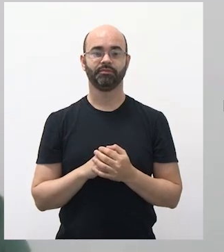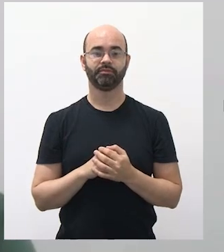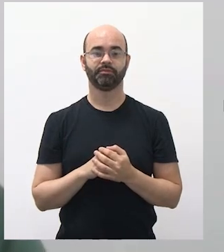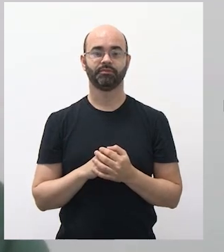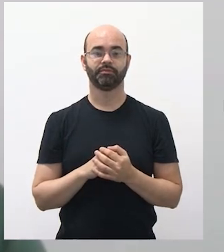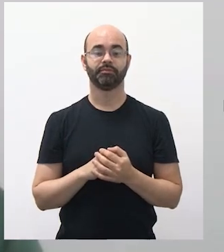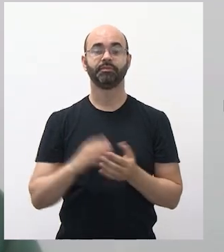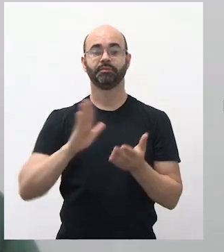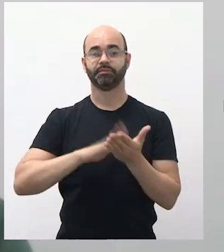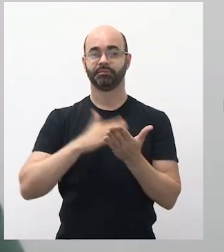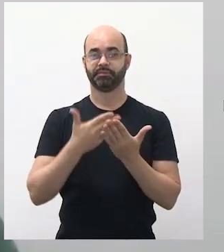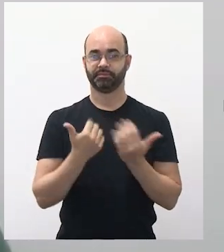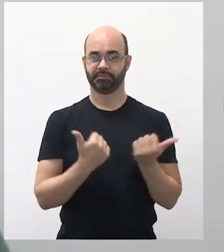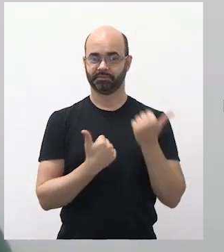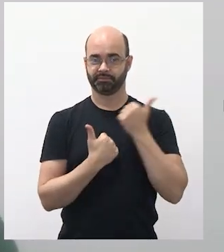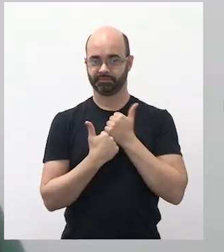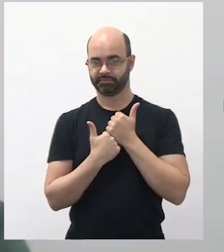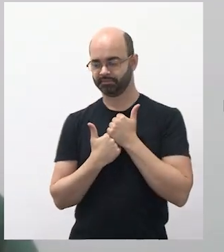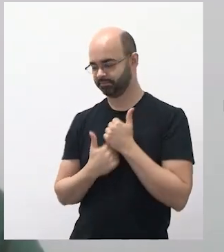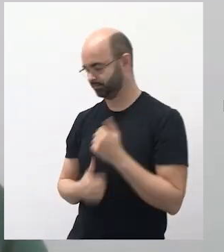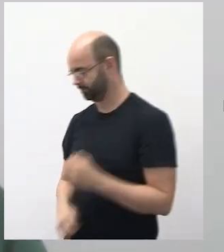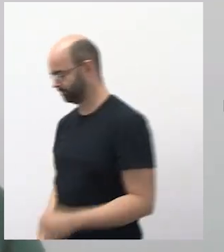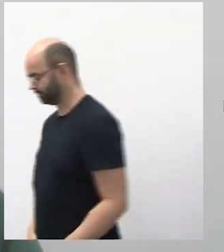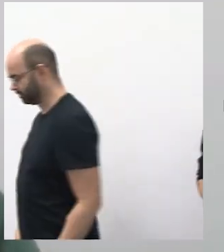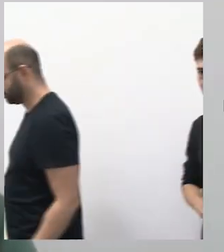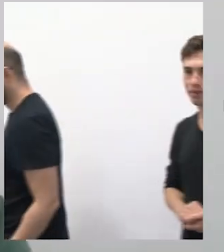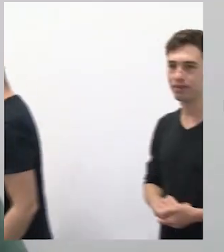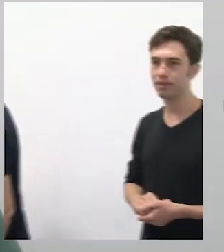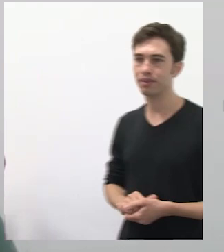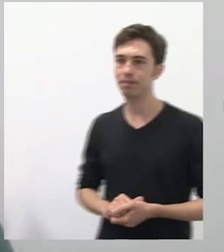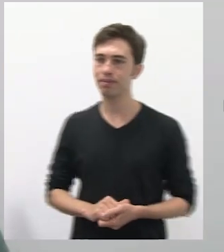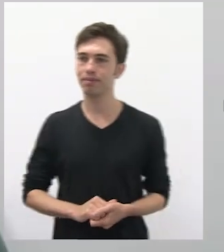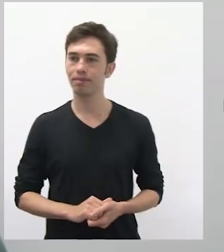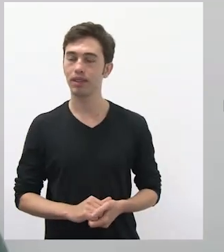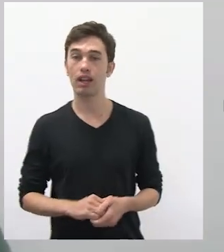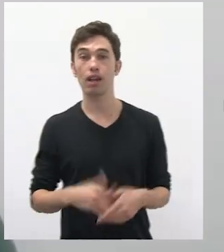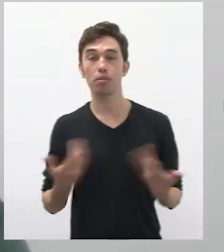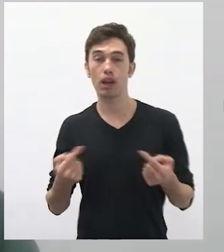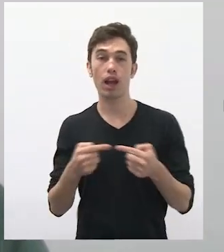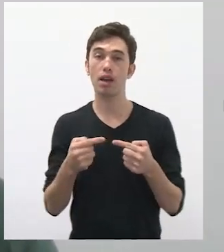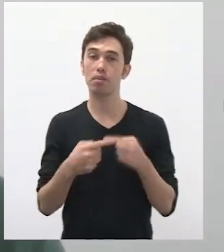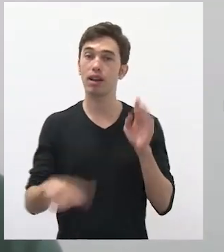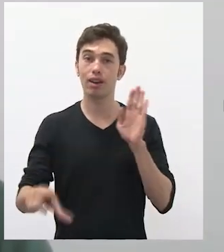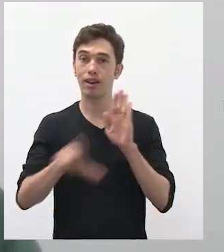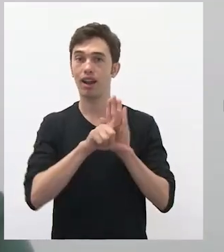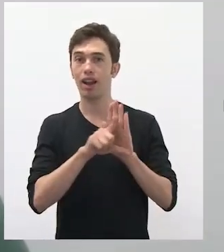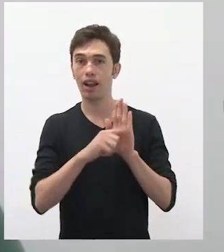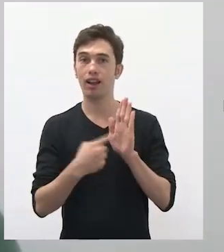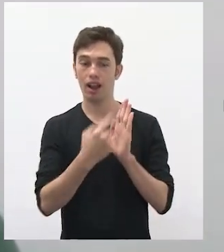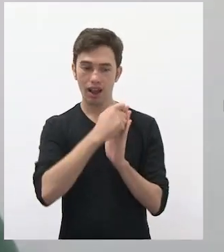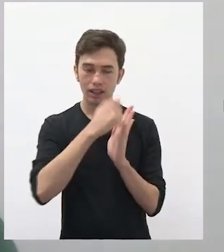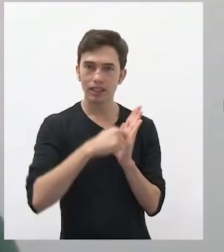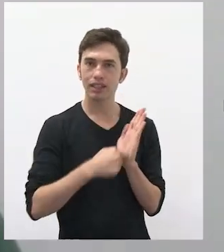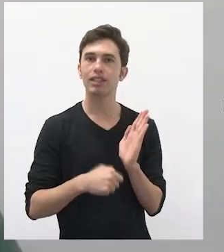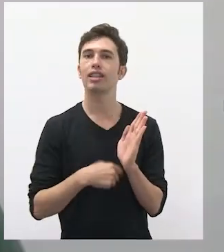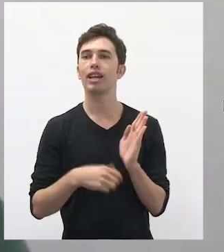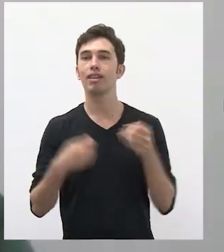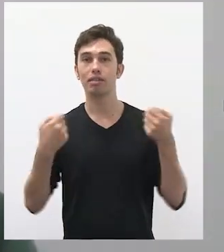E não só essa obrigatoriedade, eu falo obrigatoriedade porque é lei, né? Está escrito lá, inclusive, o